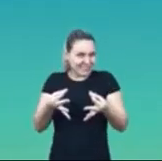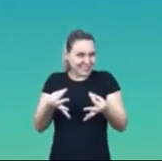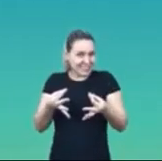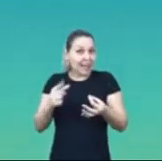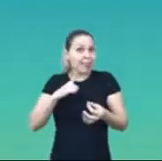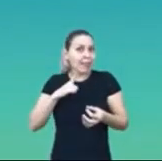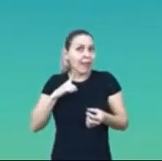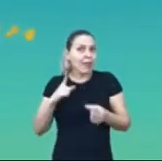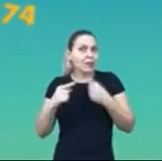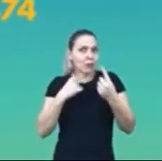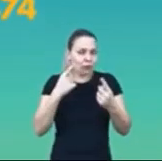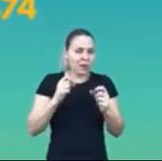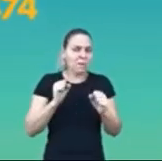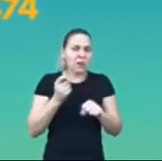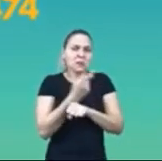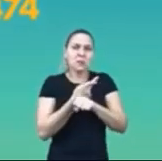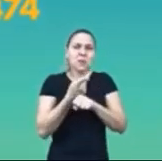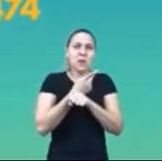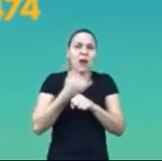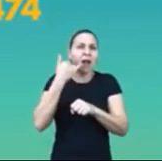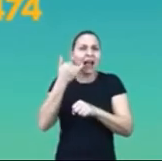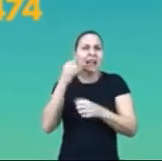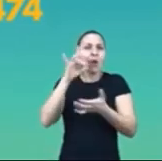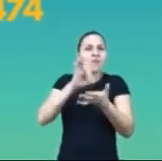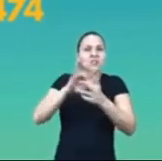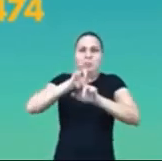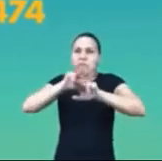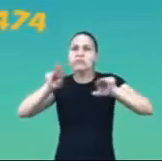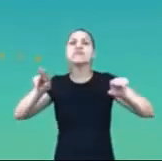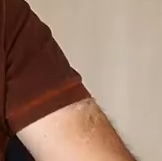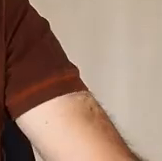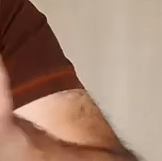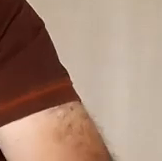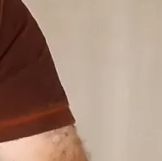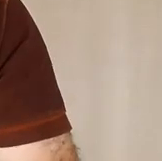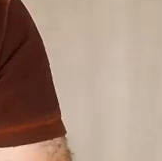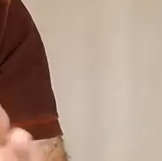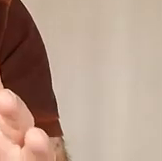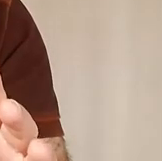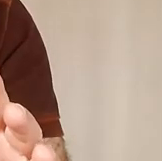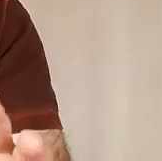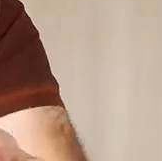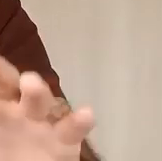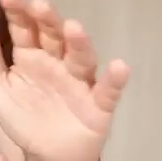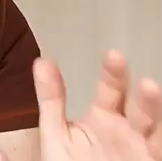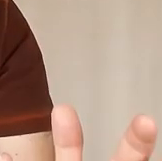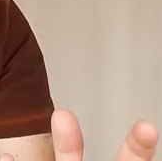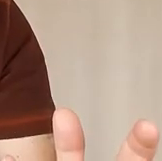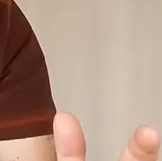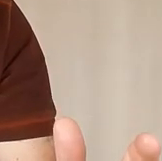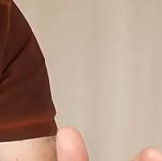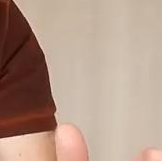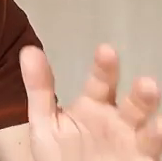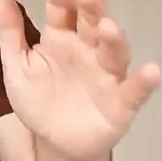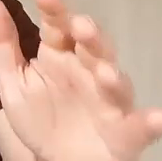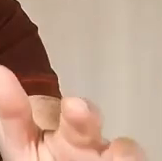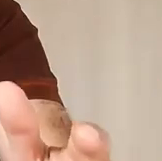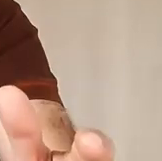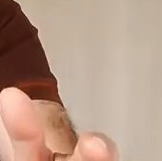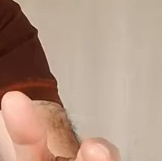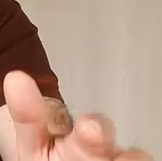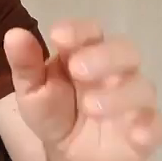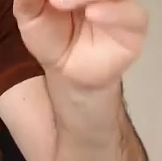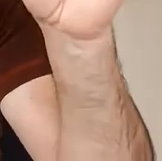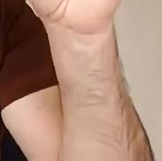Ficou alguma dúvida? Procure um de nossos canais oficiais. Agora que você assistiu esse vídeo, já entendeu um pouco mais como